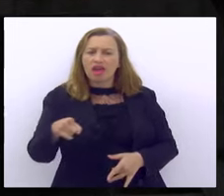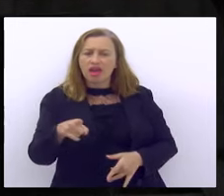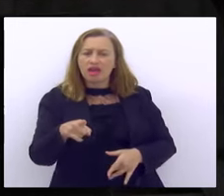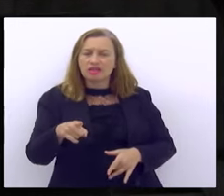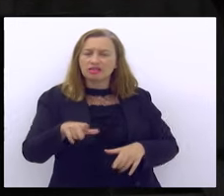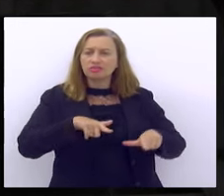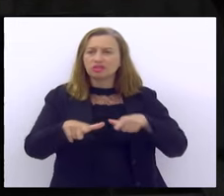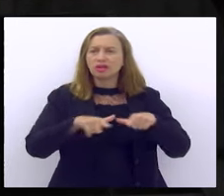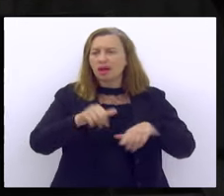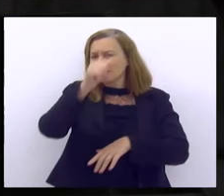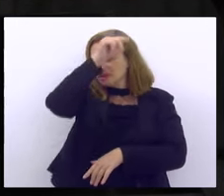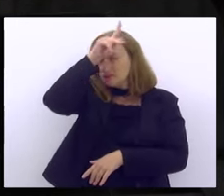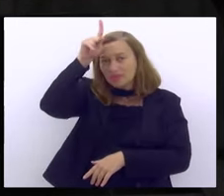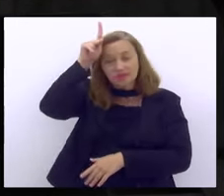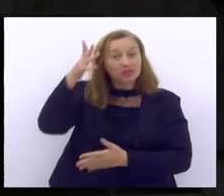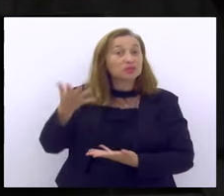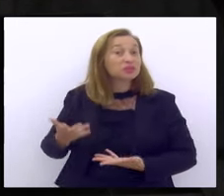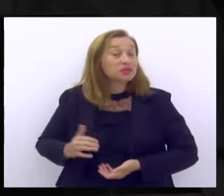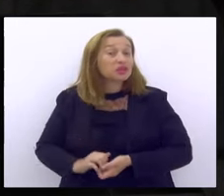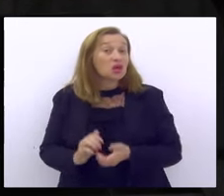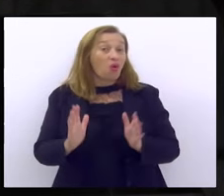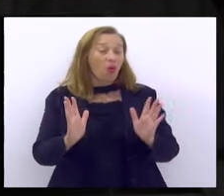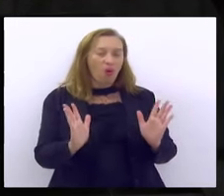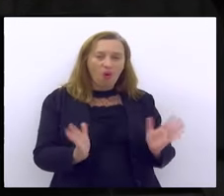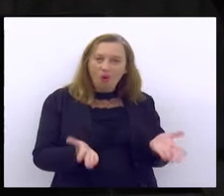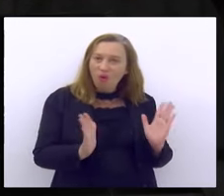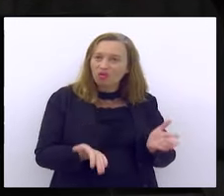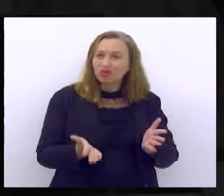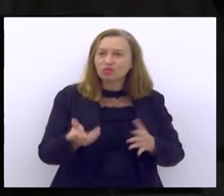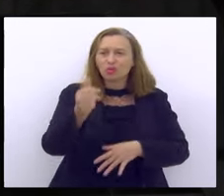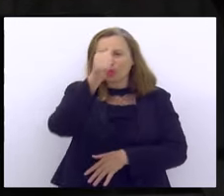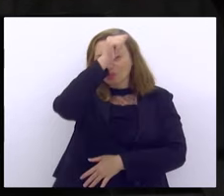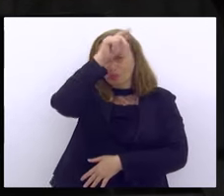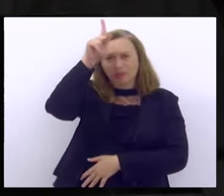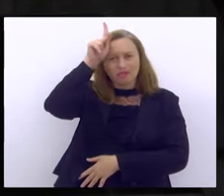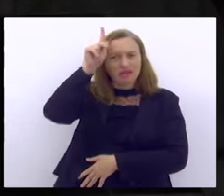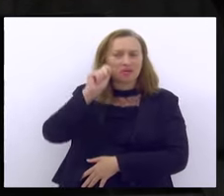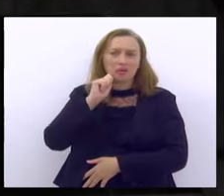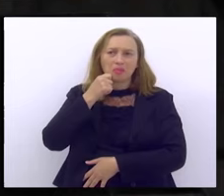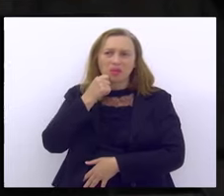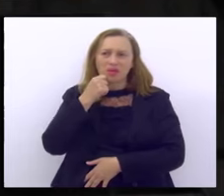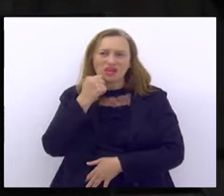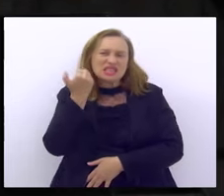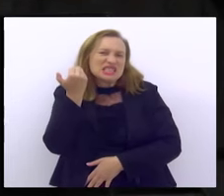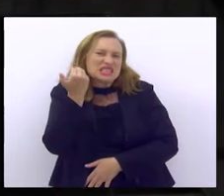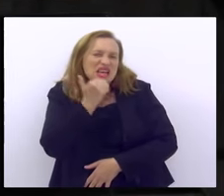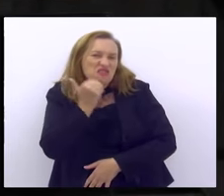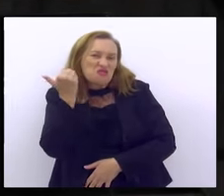pela prefeitura. Aí hoje, o prefeito, canalha,